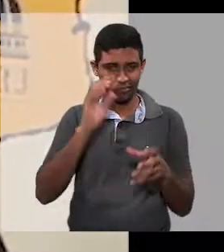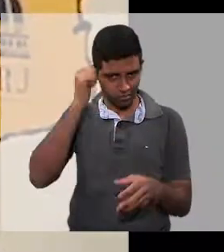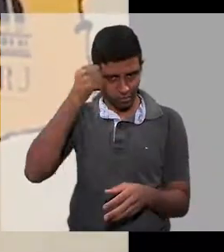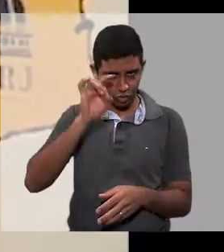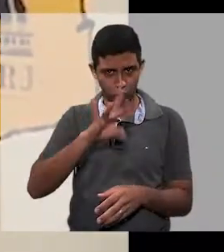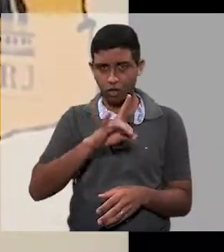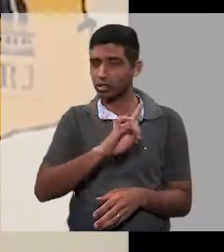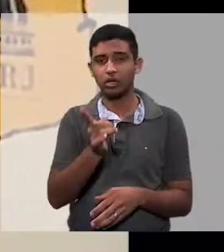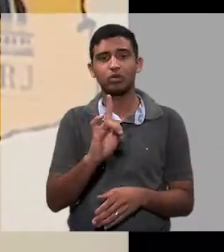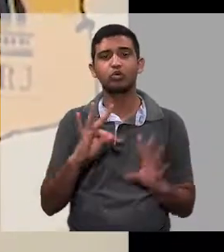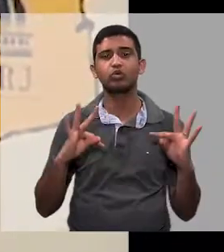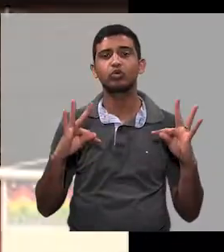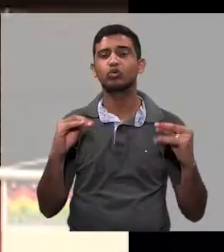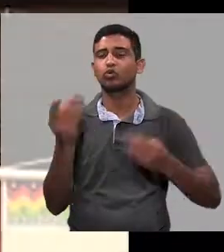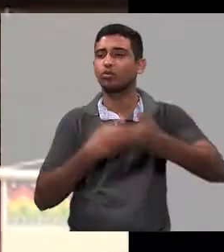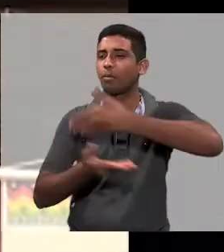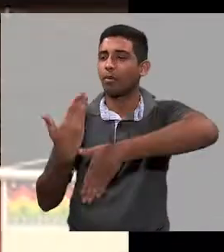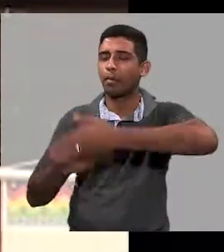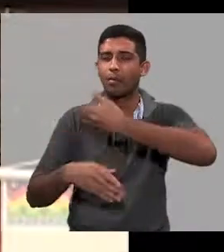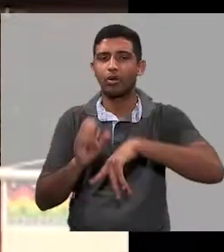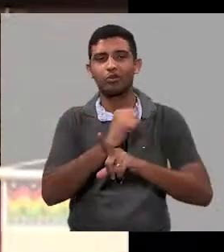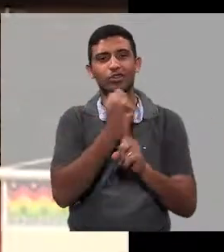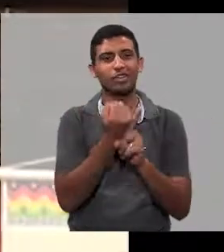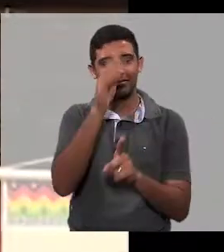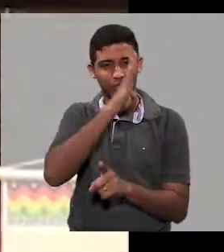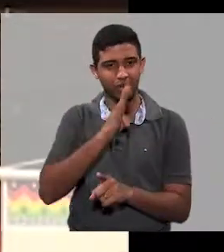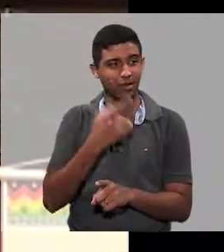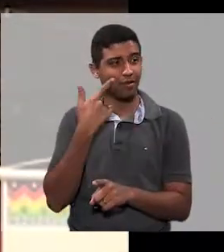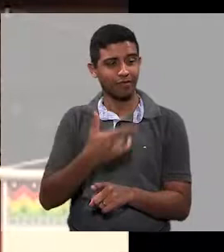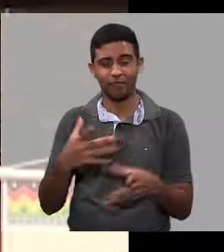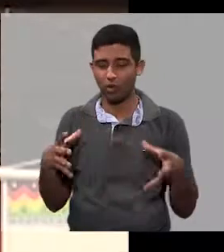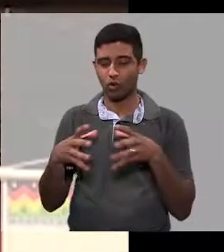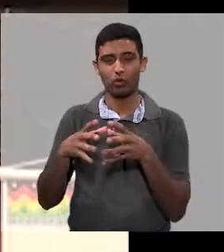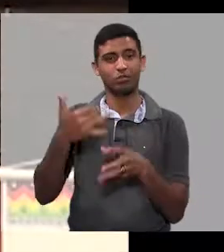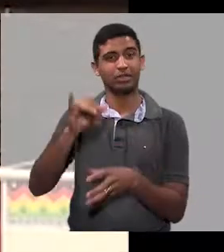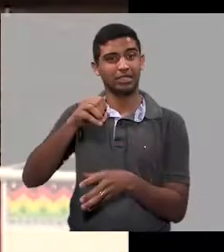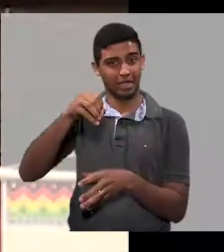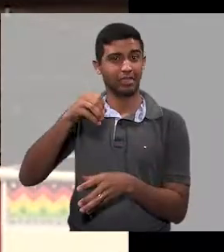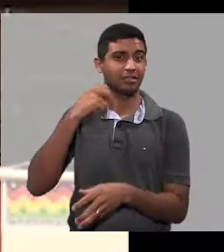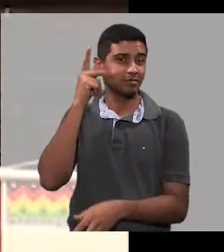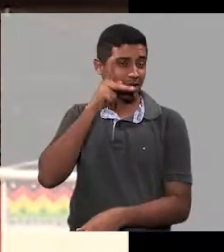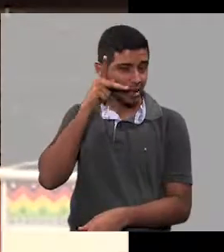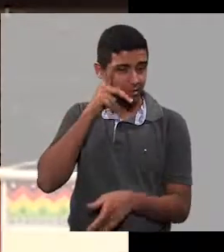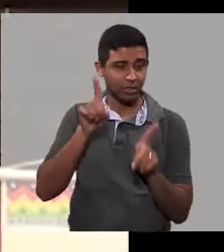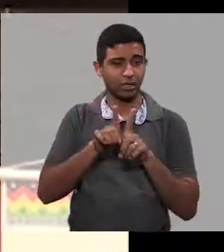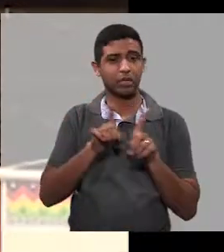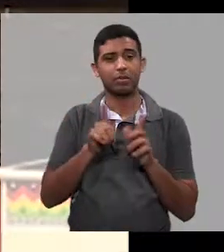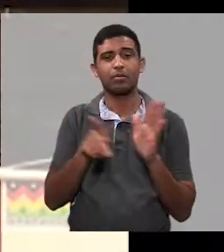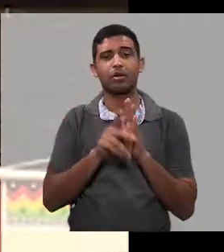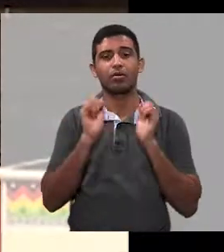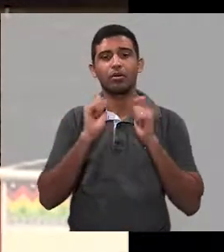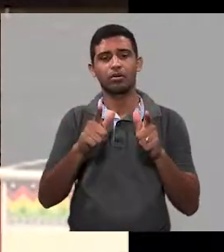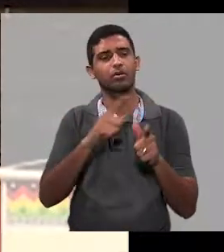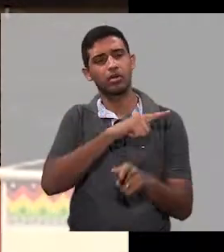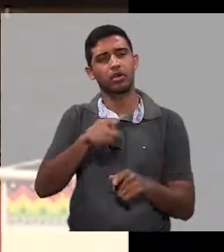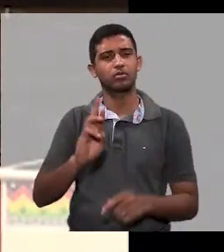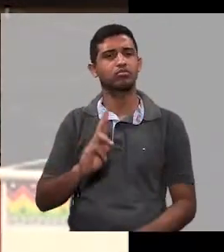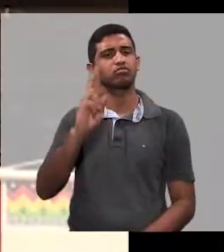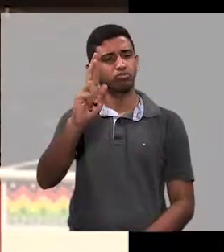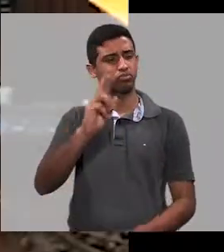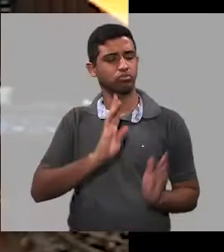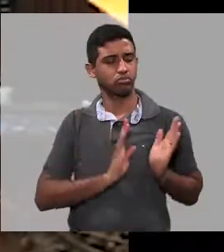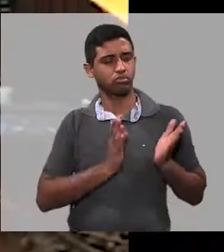interesse do conjunto da sociedade brasileira. Um grupo com 10 membros da sociedade civil e parlamentares da LERJ deve dirigir o